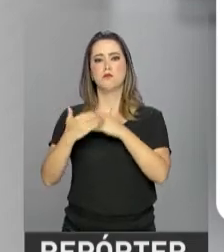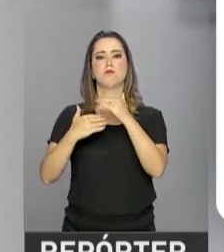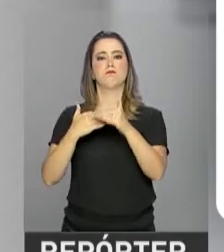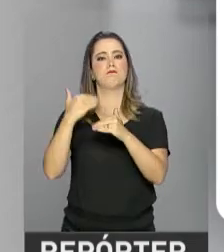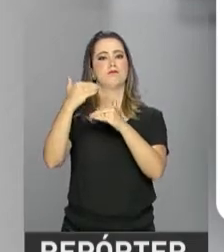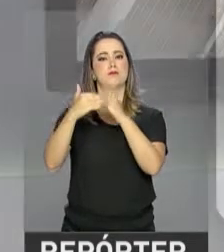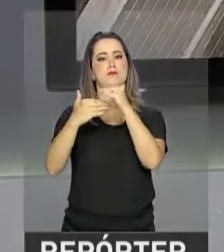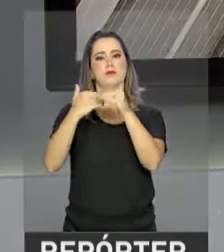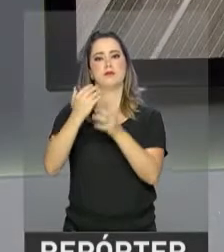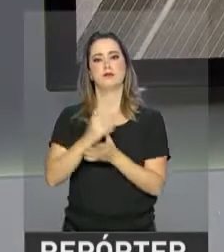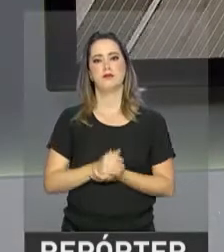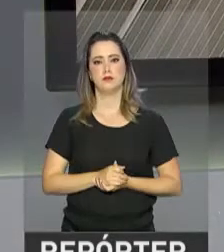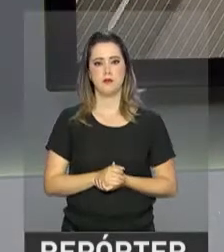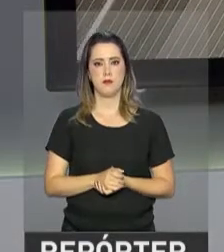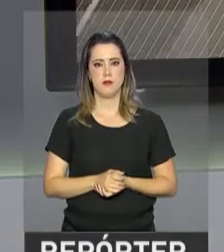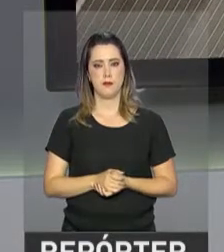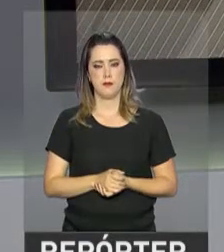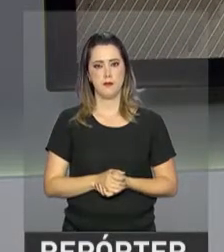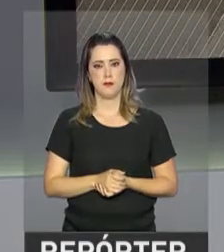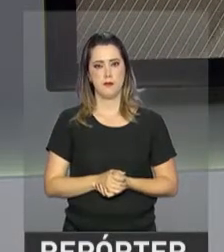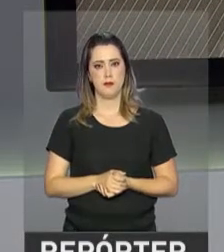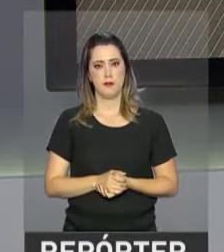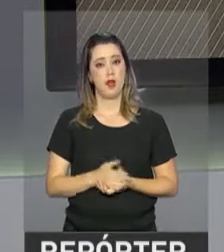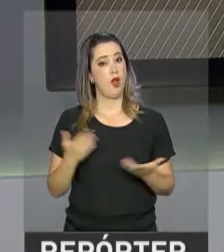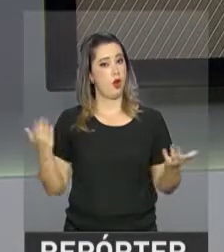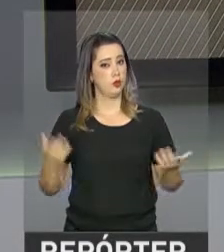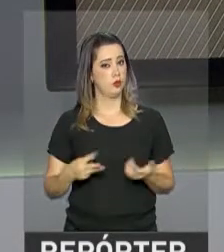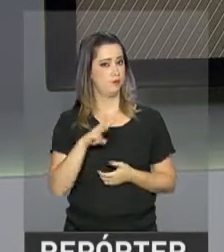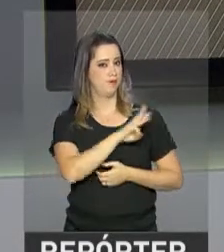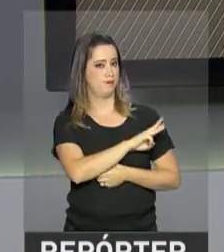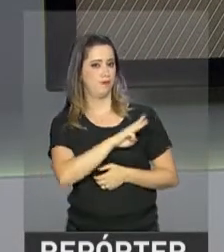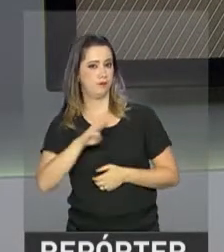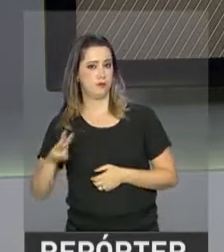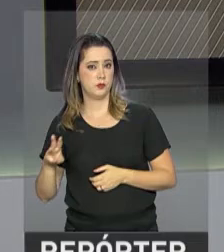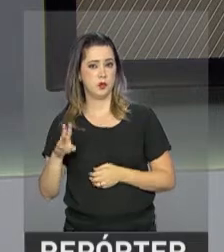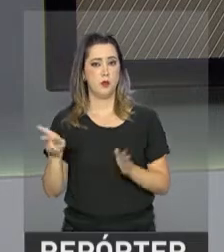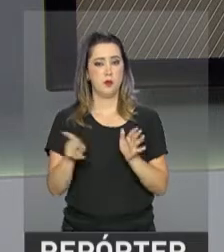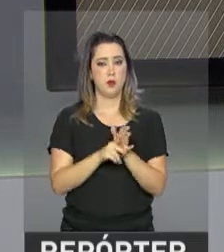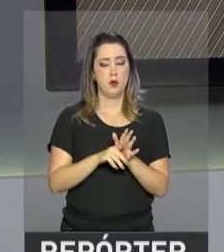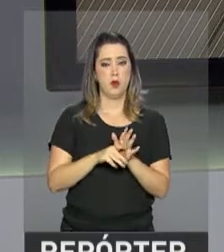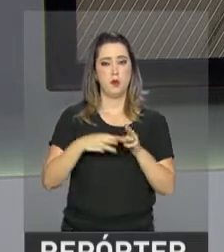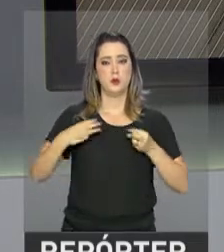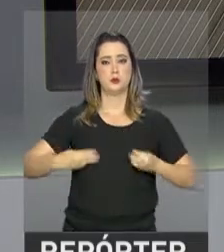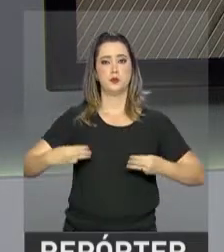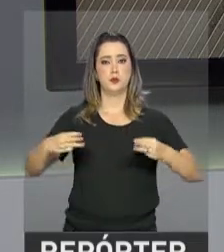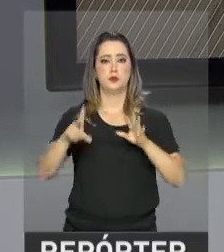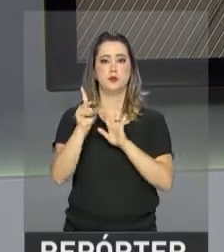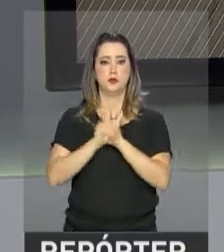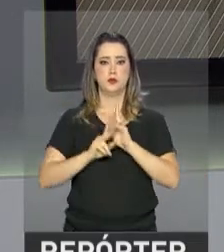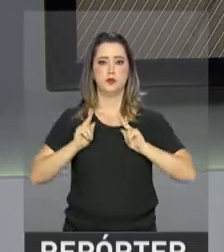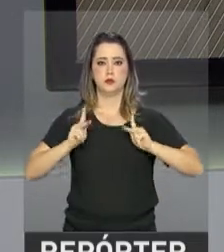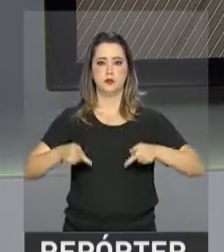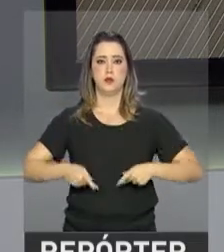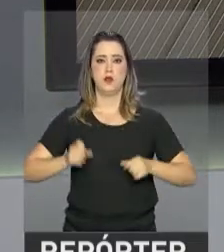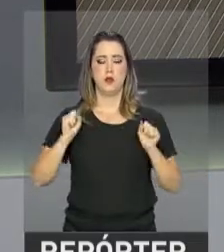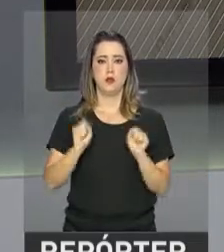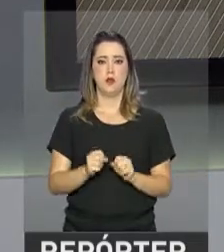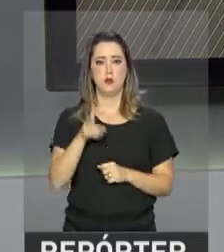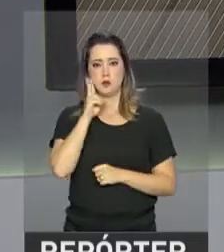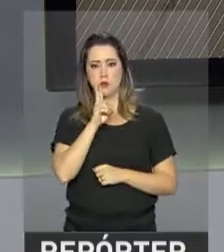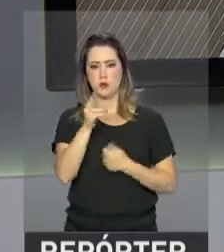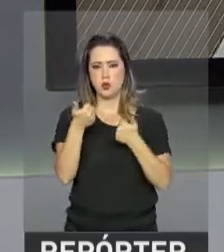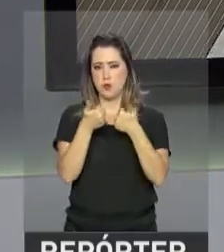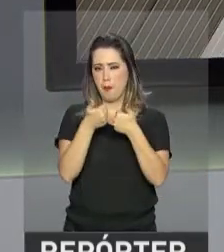crescimento uma plataforma eletrônica ligada ao ministério dos direitos humanos vai permitir o acompanhamento